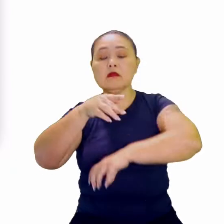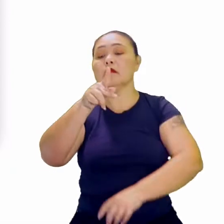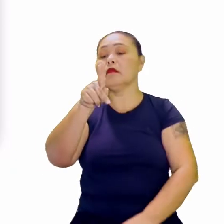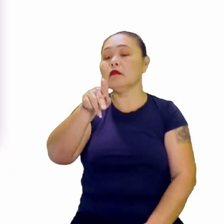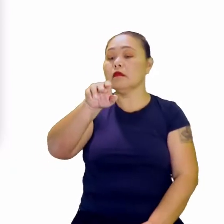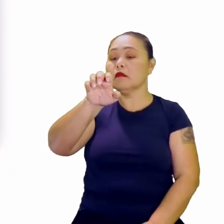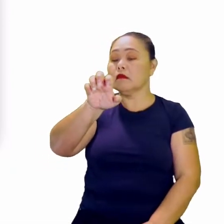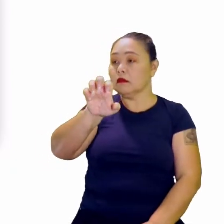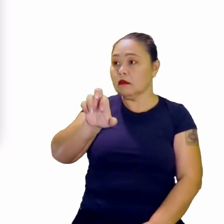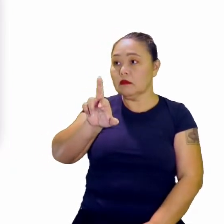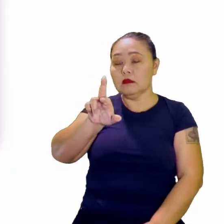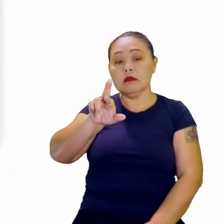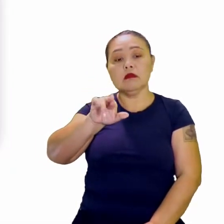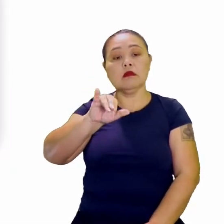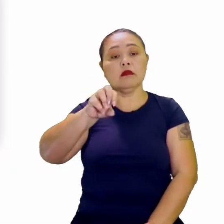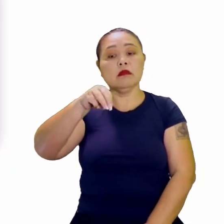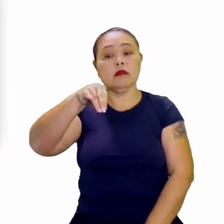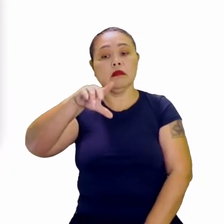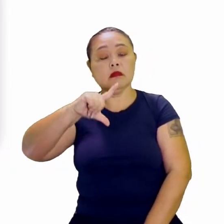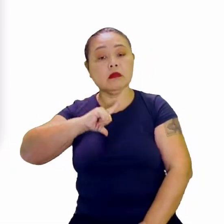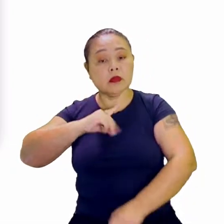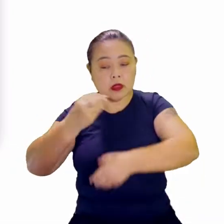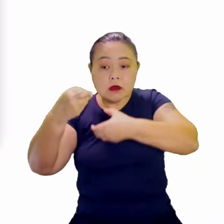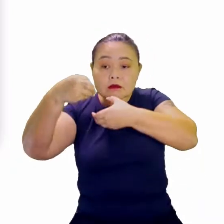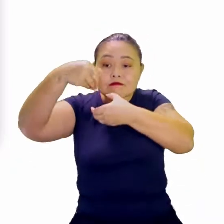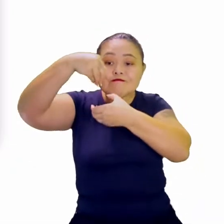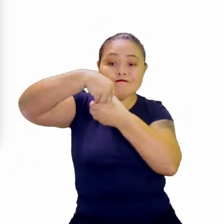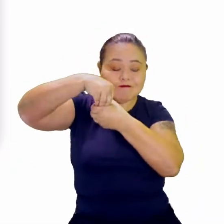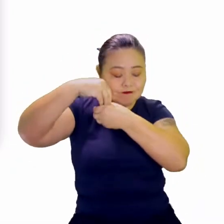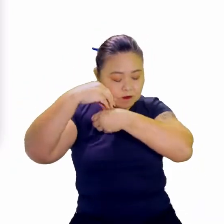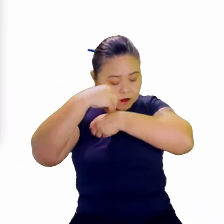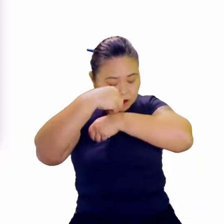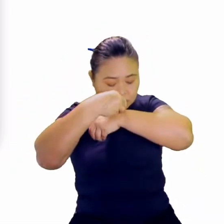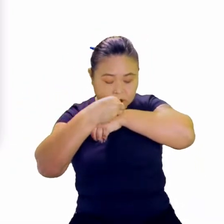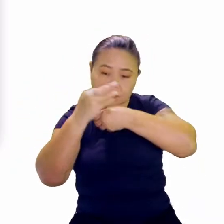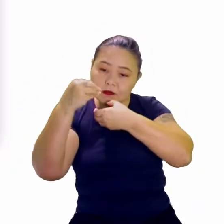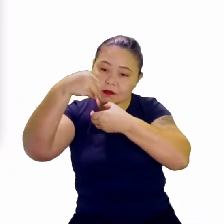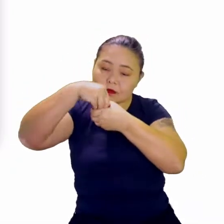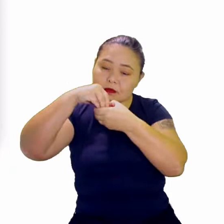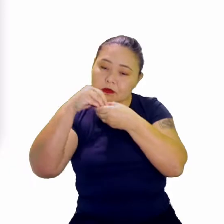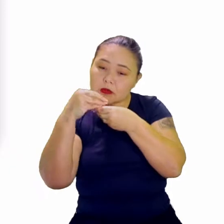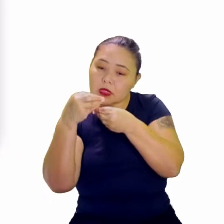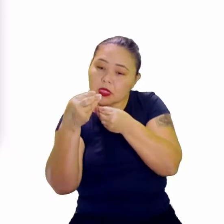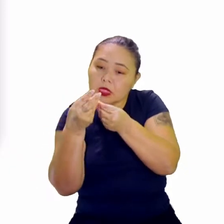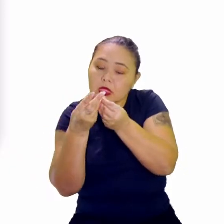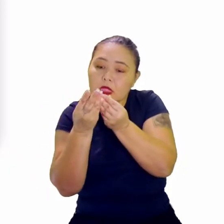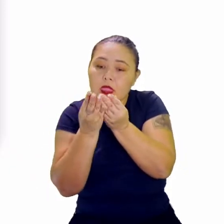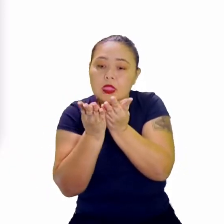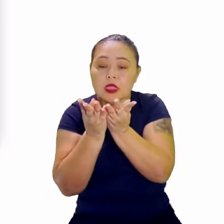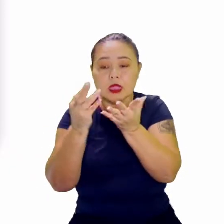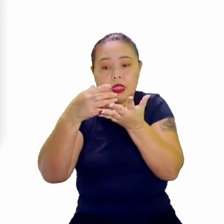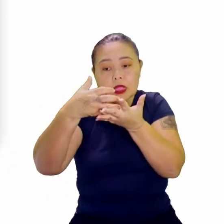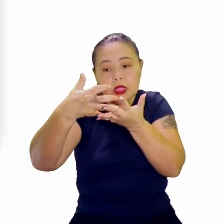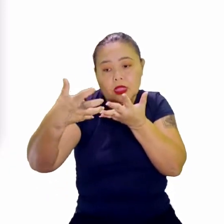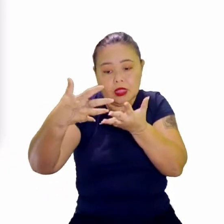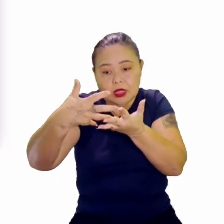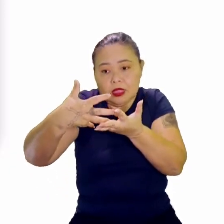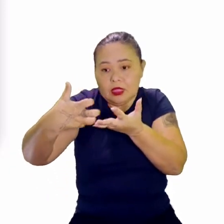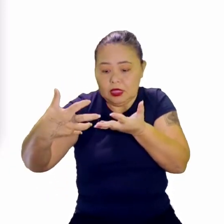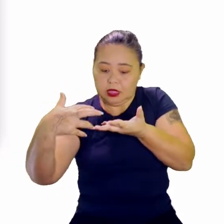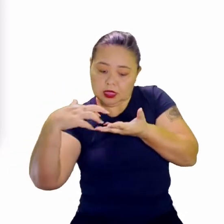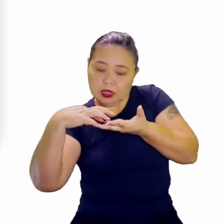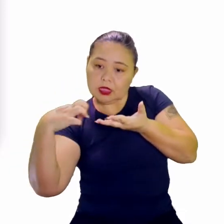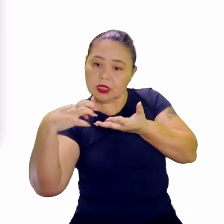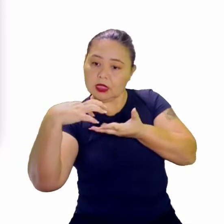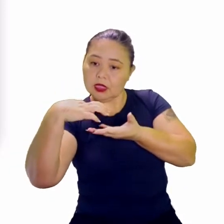perimísio é uma camada mais interna, mas ele vai envolver um grupo de fibras